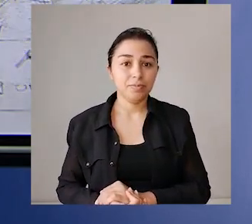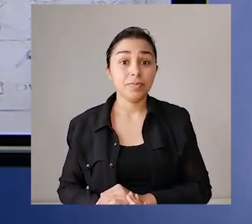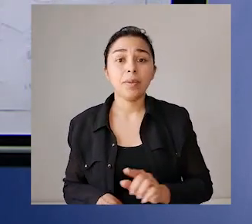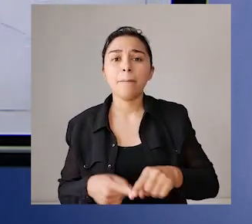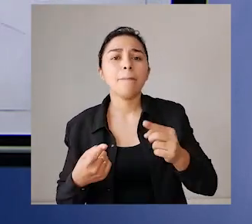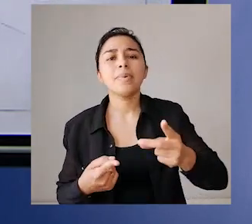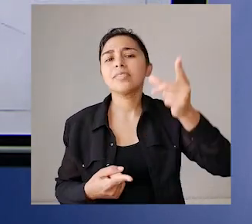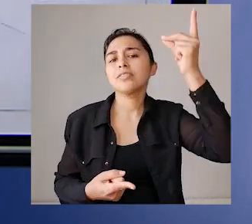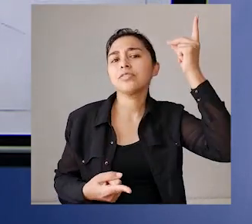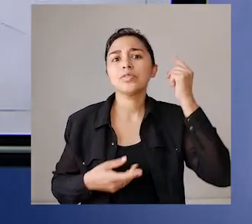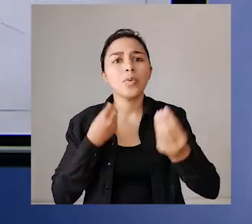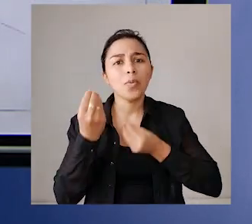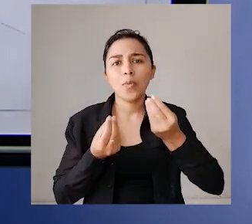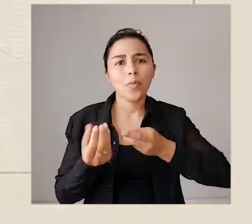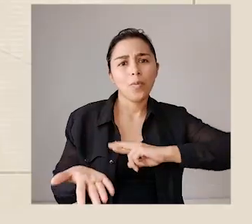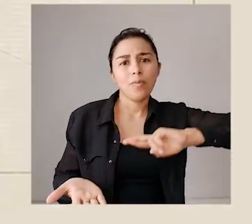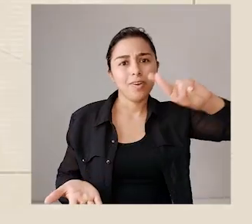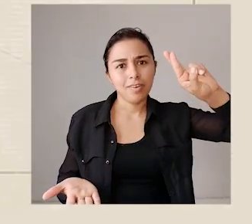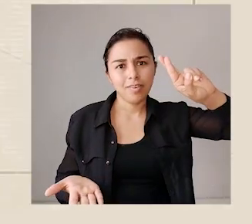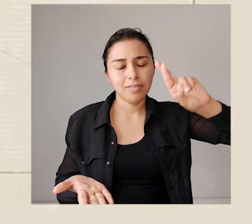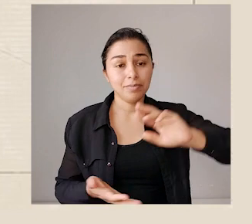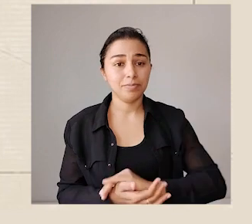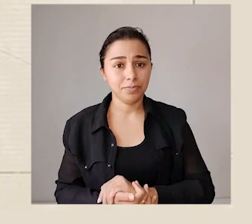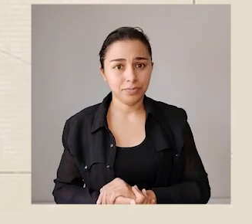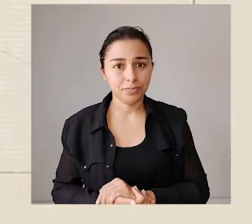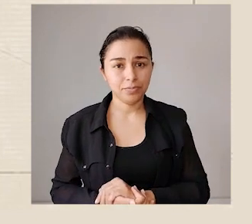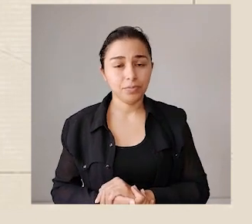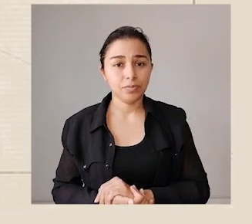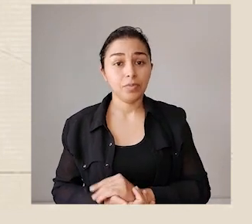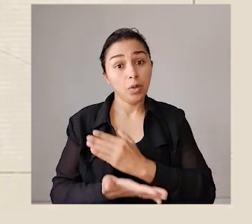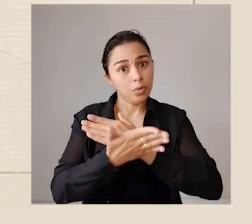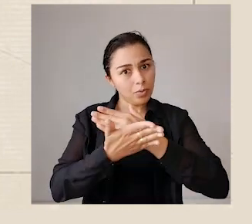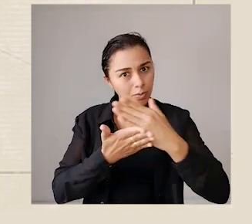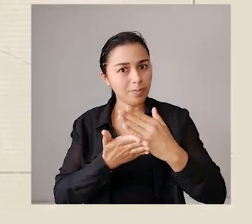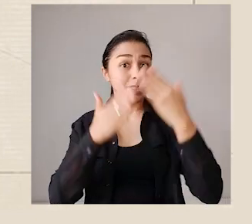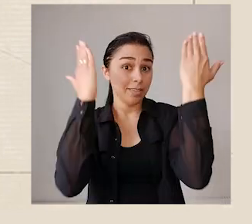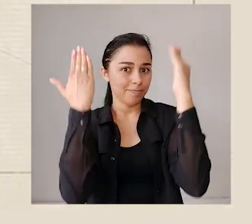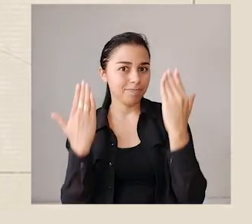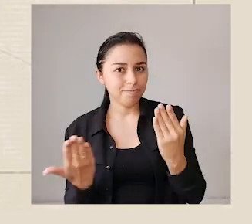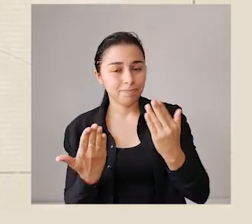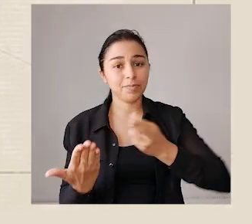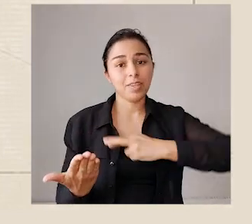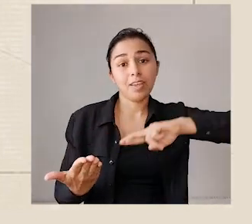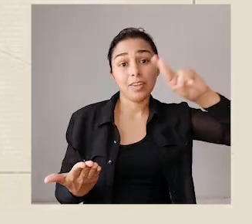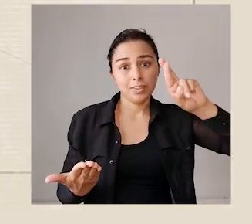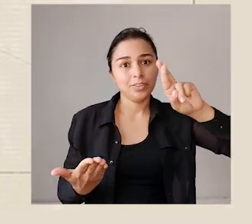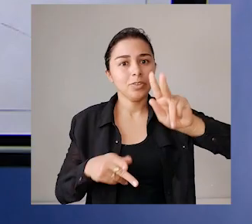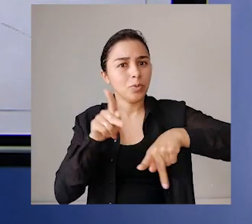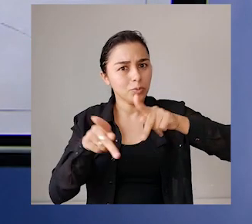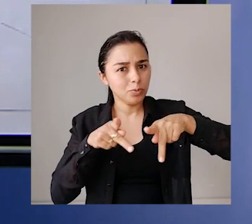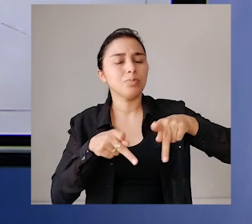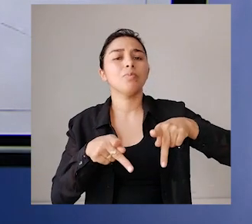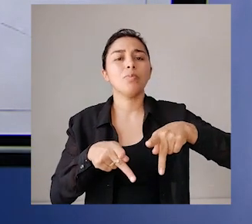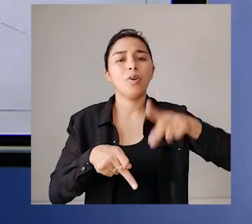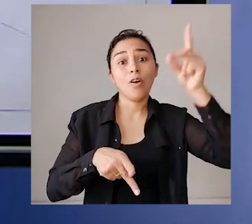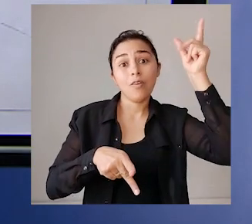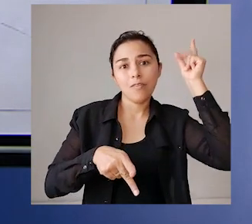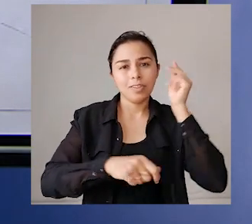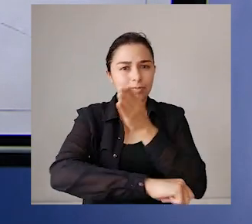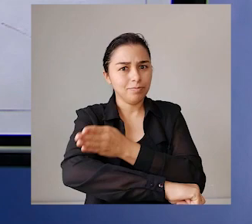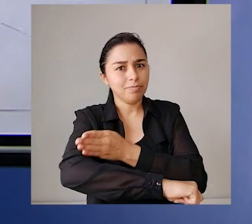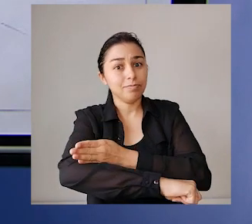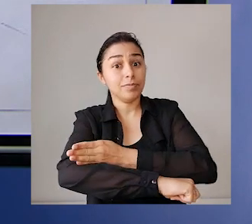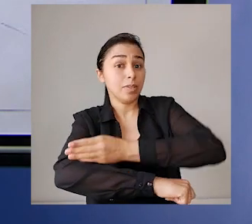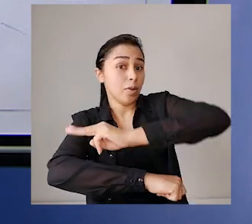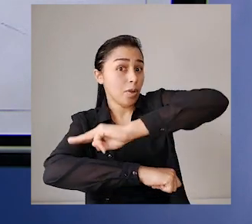E antigamente, como que era? A gente vai começar a nossa análise sobre religião dos povos antigos